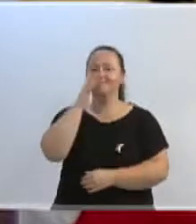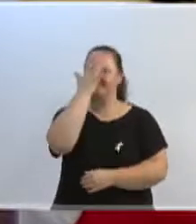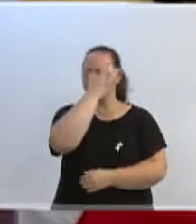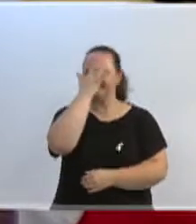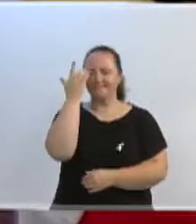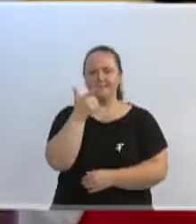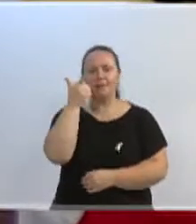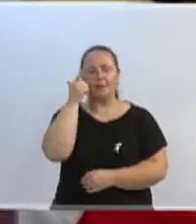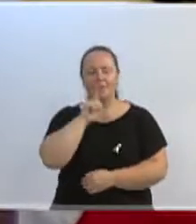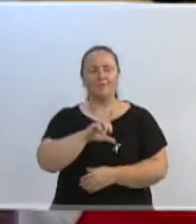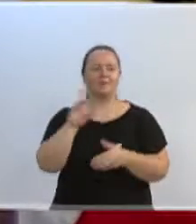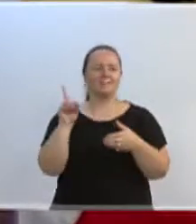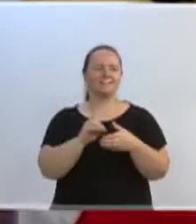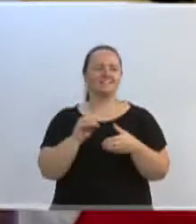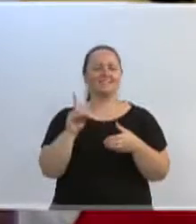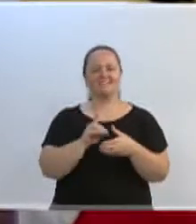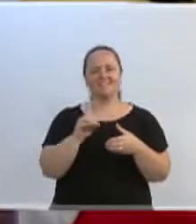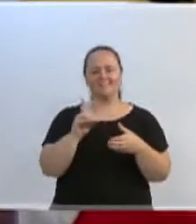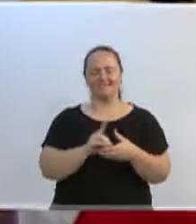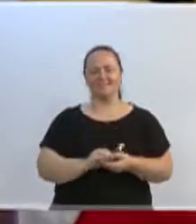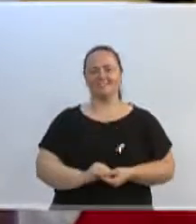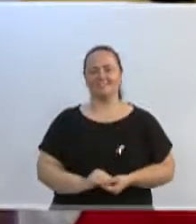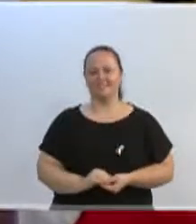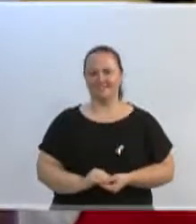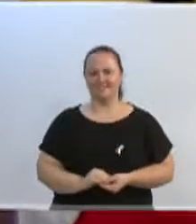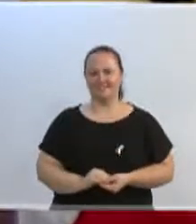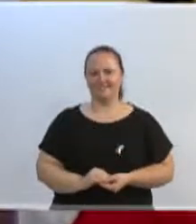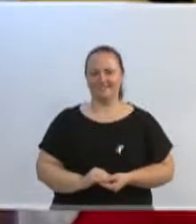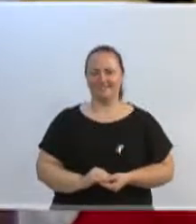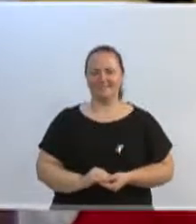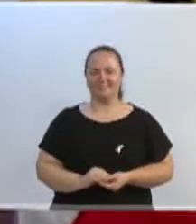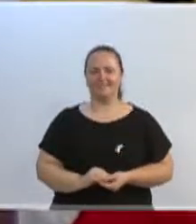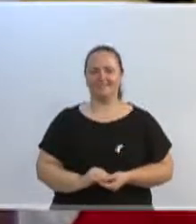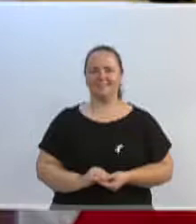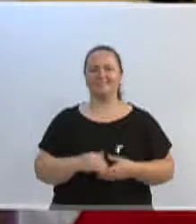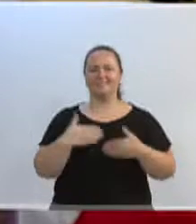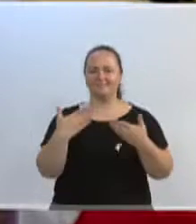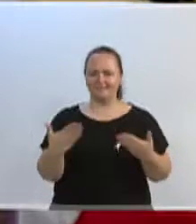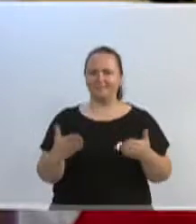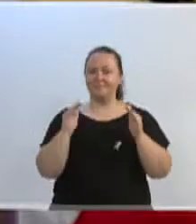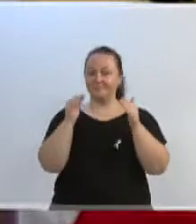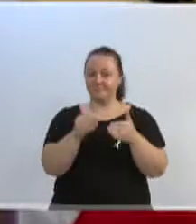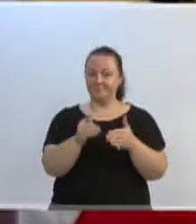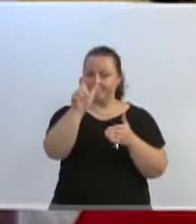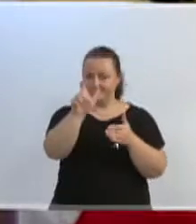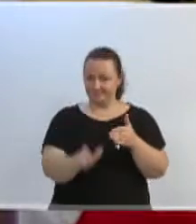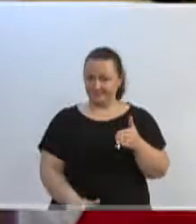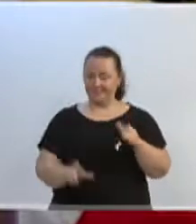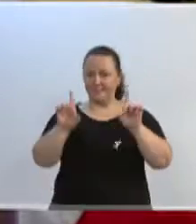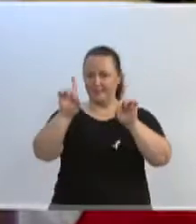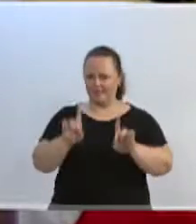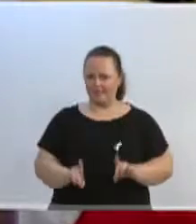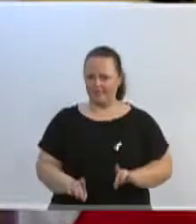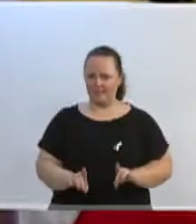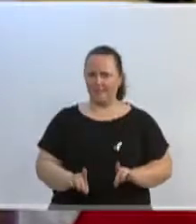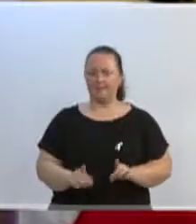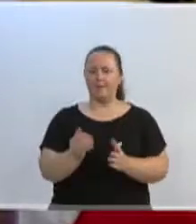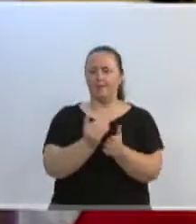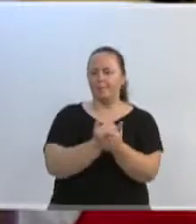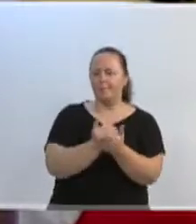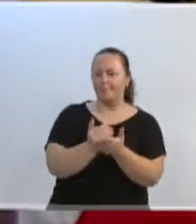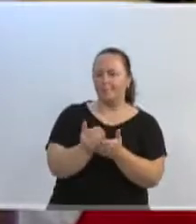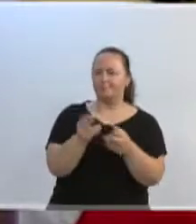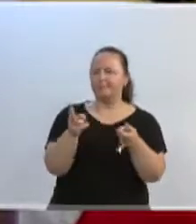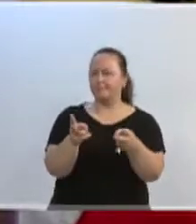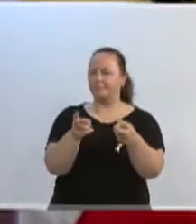a necessidade. Em relação à deficiência em si, ela começa a ser